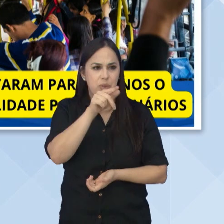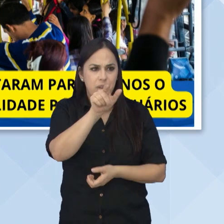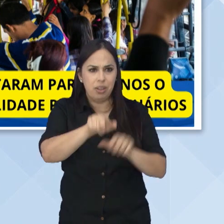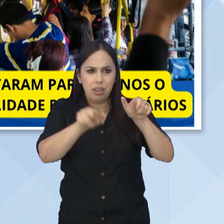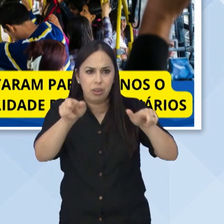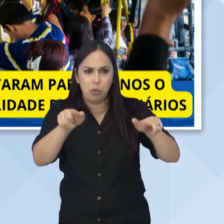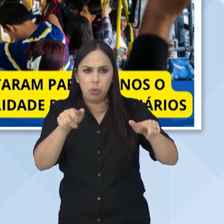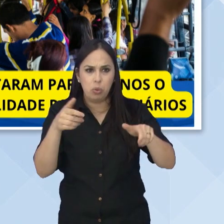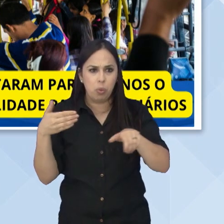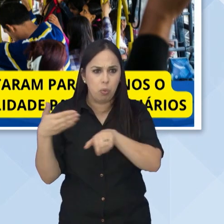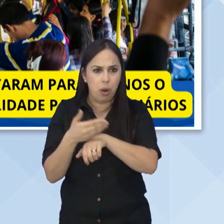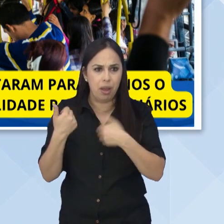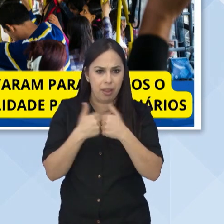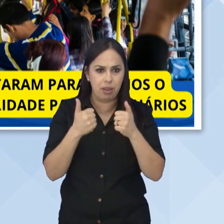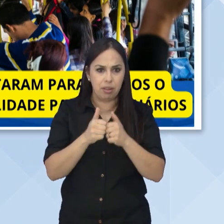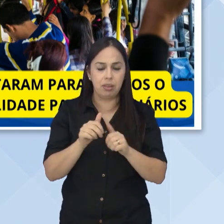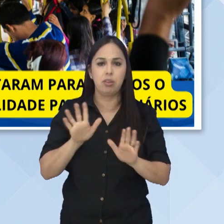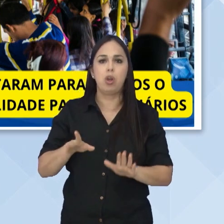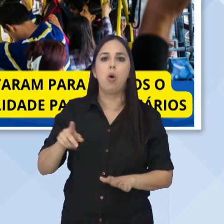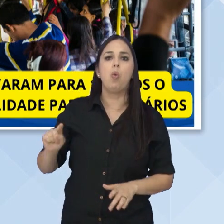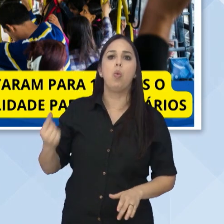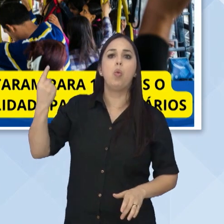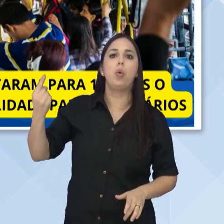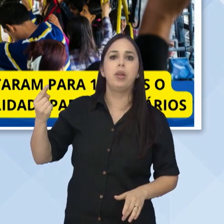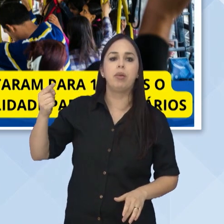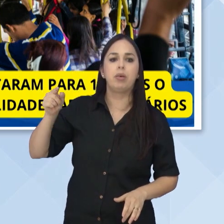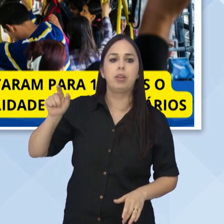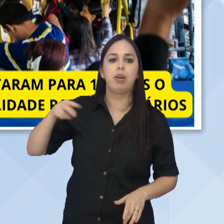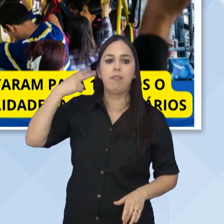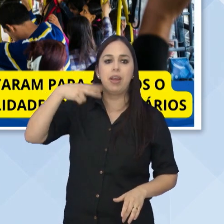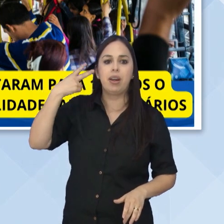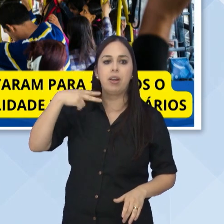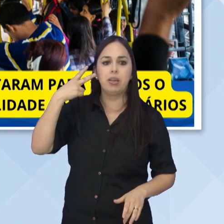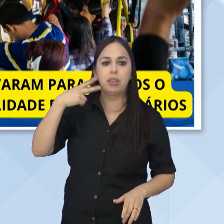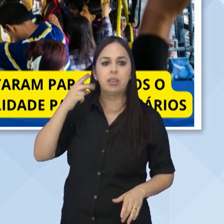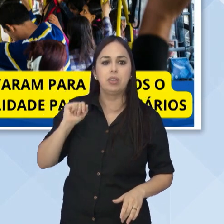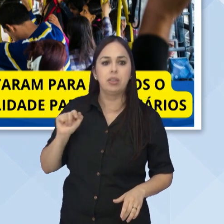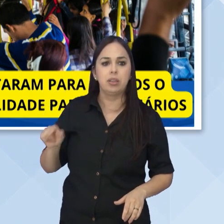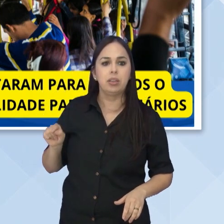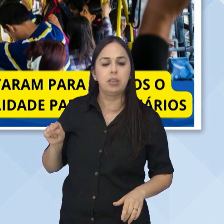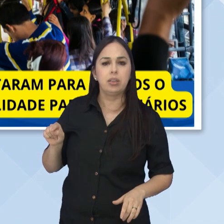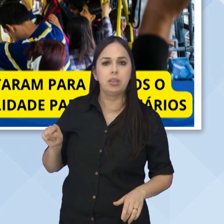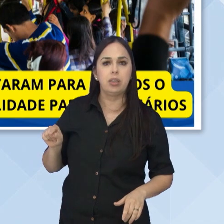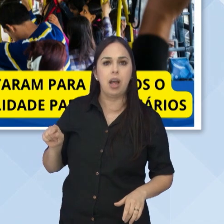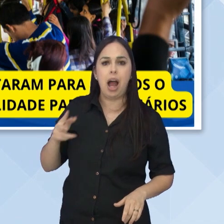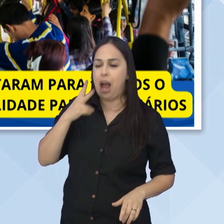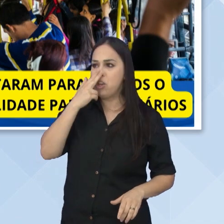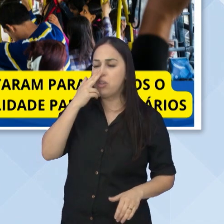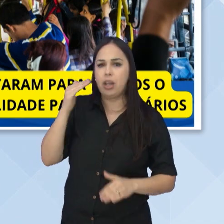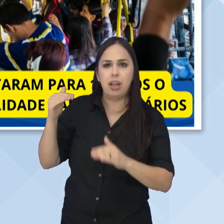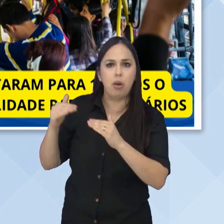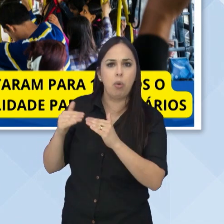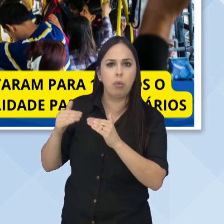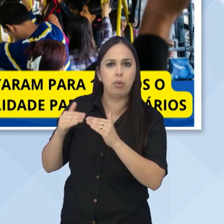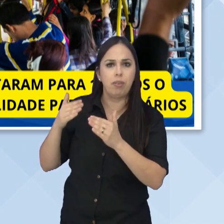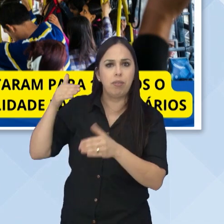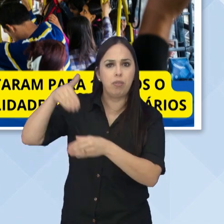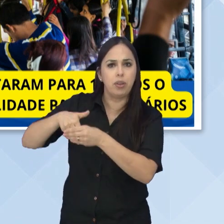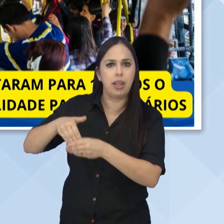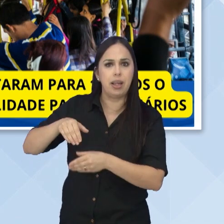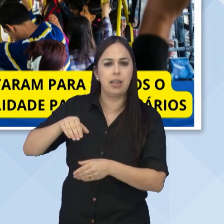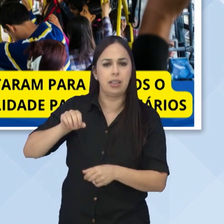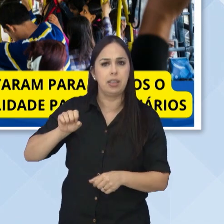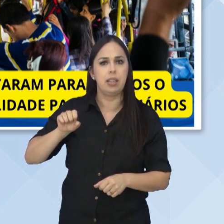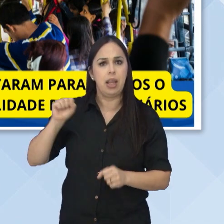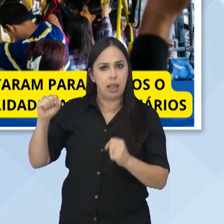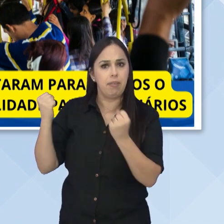vereador que declarou que anda de ônibus, infelizmente hoje ele não está aqui, porque eu tenho certeza que ele ia votar a favor, porque ele estava